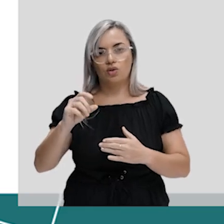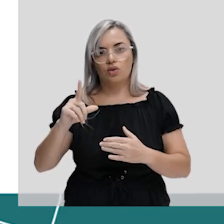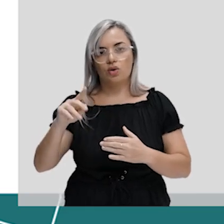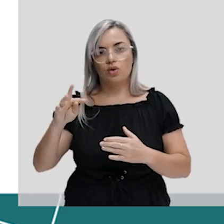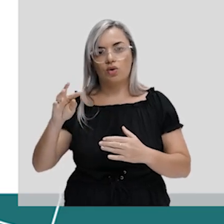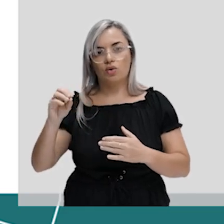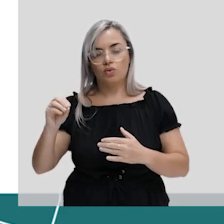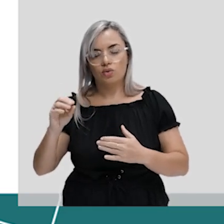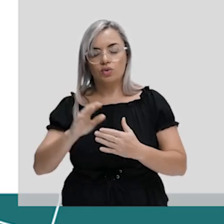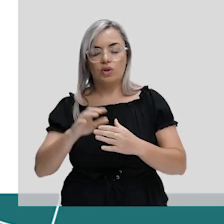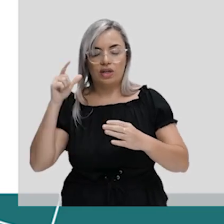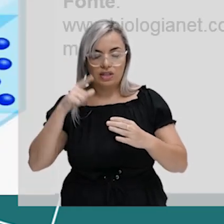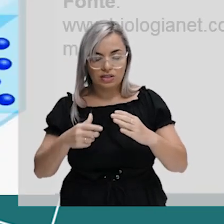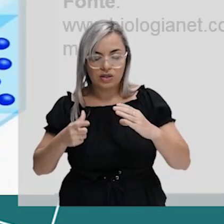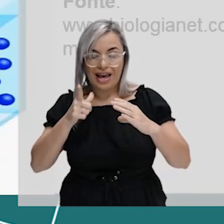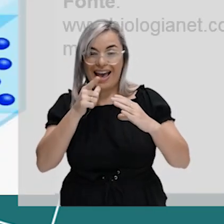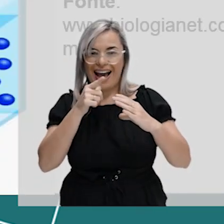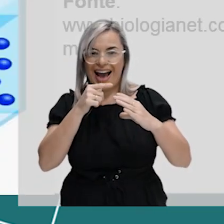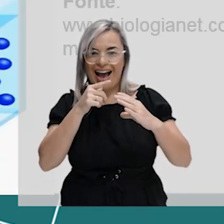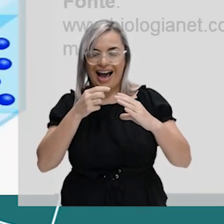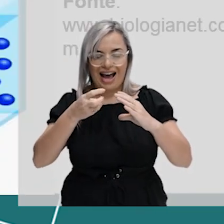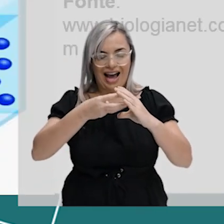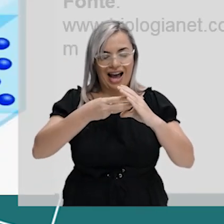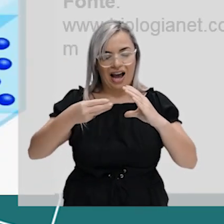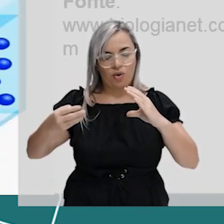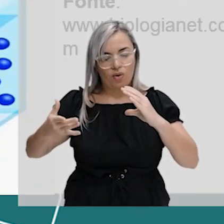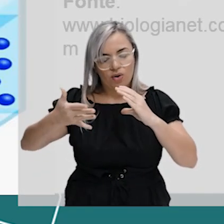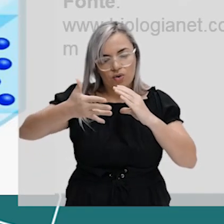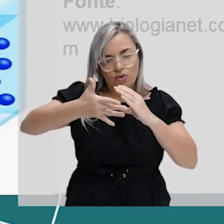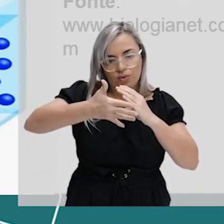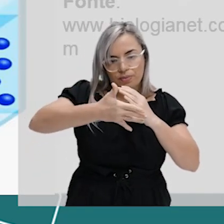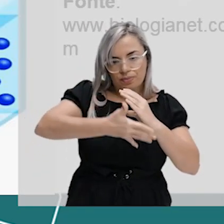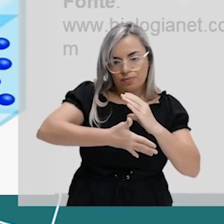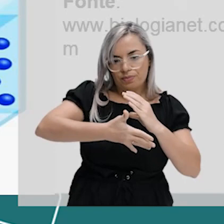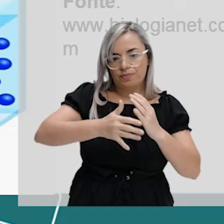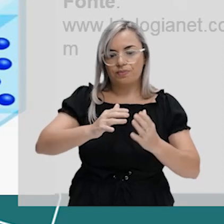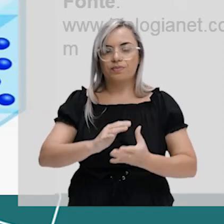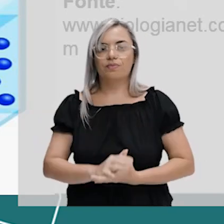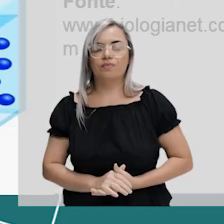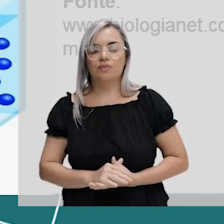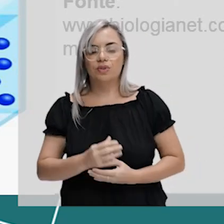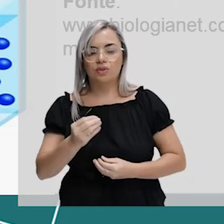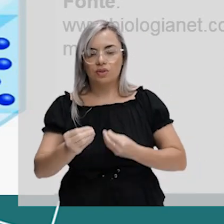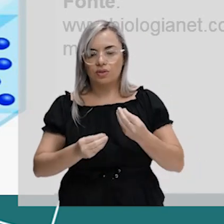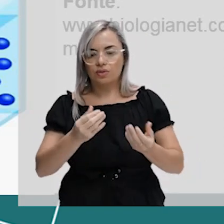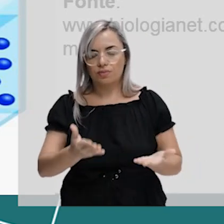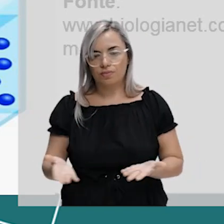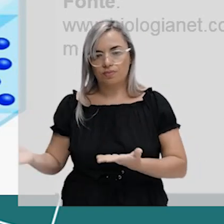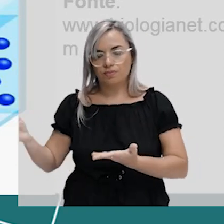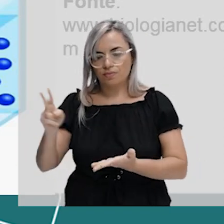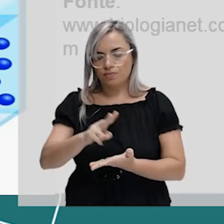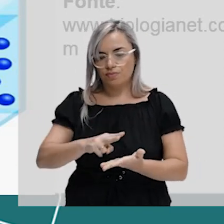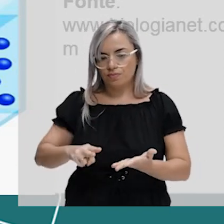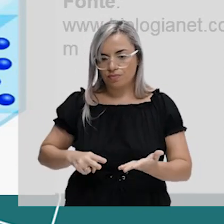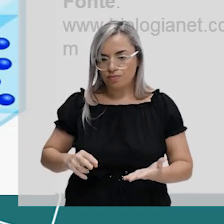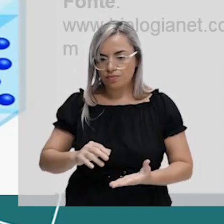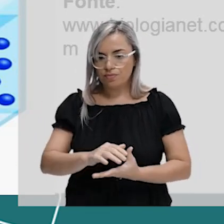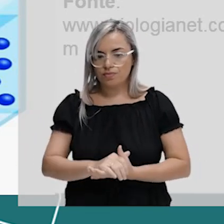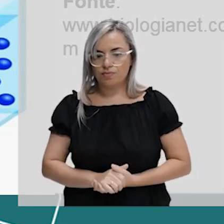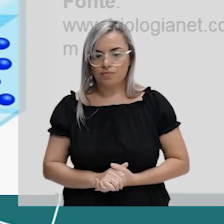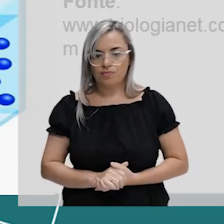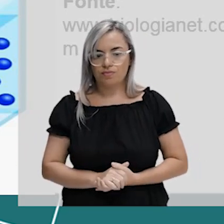água, tá? Então, o que é osmose? É um processo no qual a água é transportada de uma